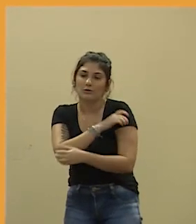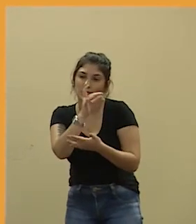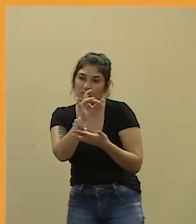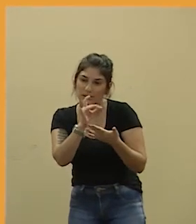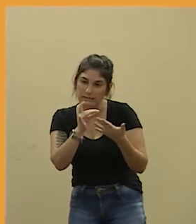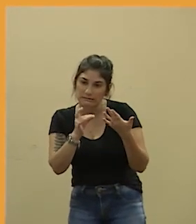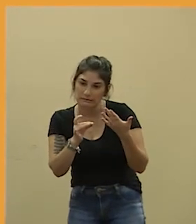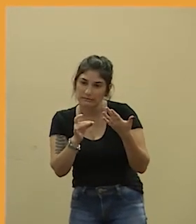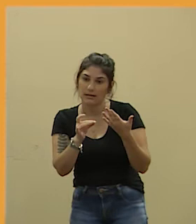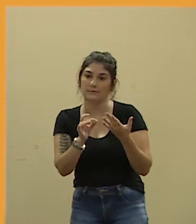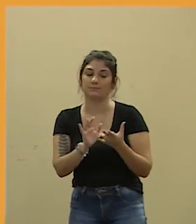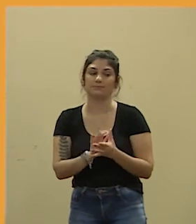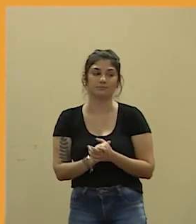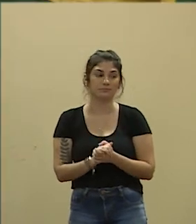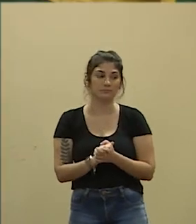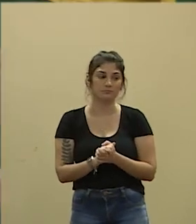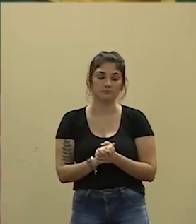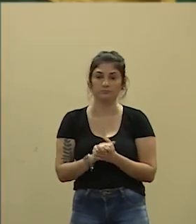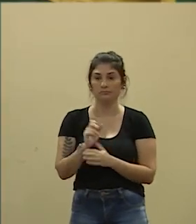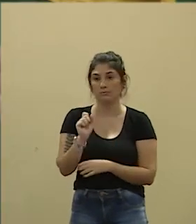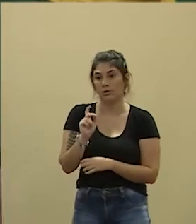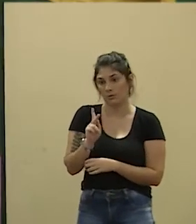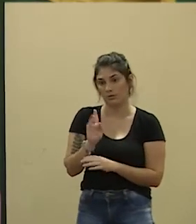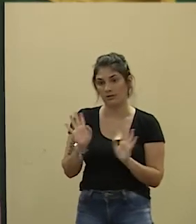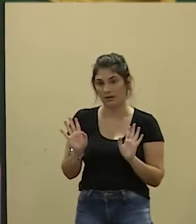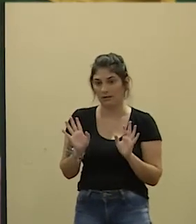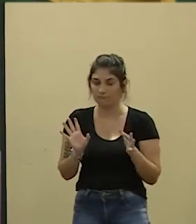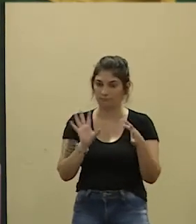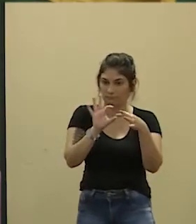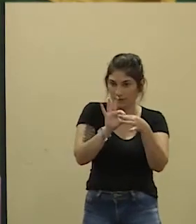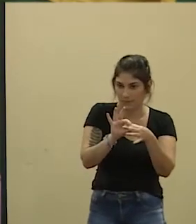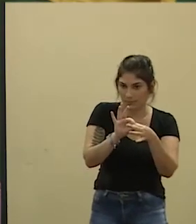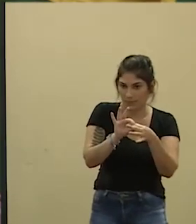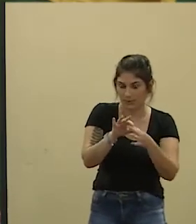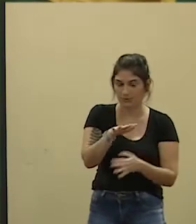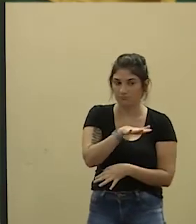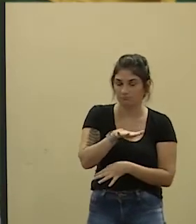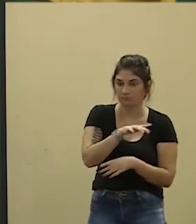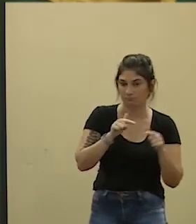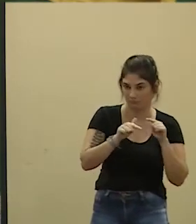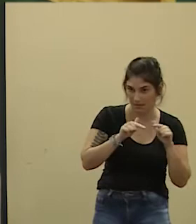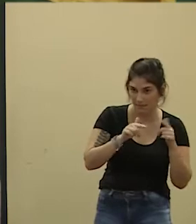atividades das perspectivas bom até aqui muito próximo da nossa prática não sei lá desde